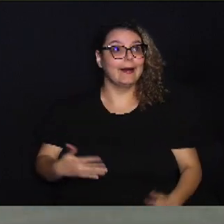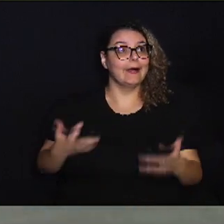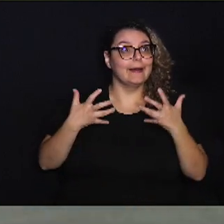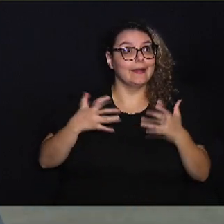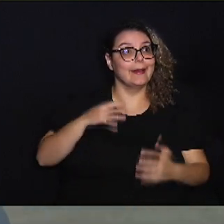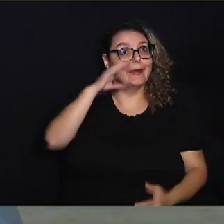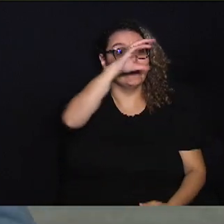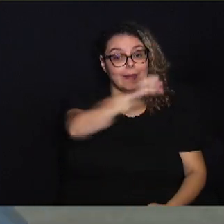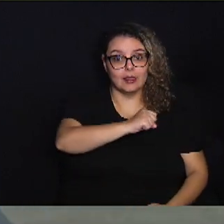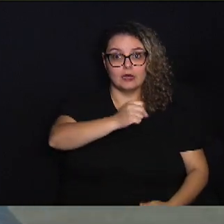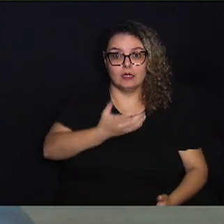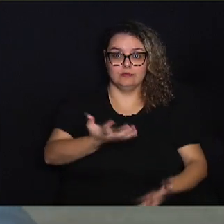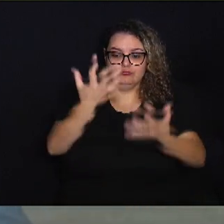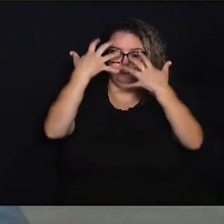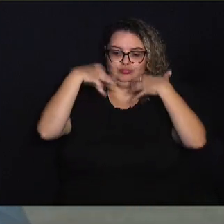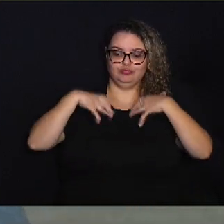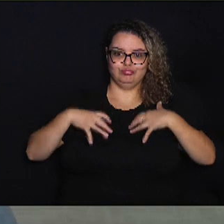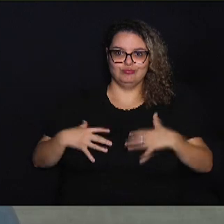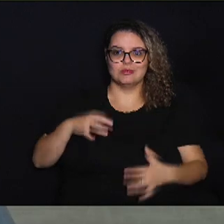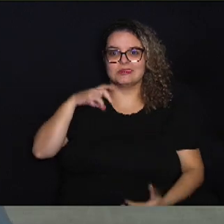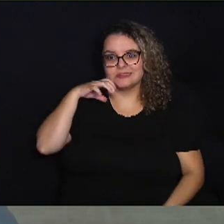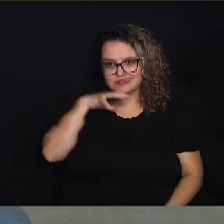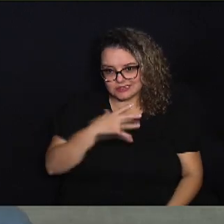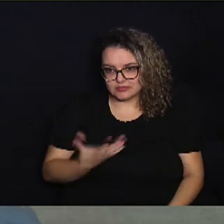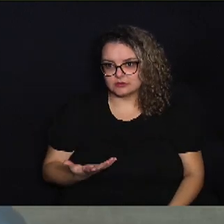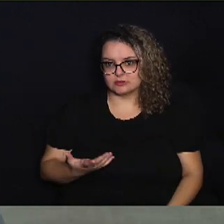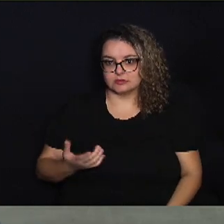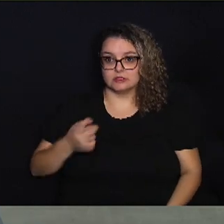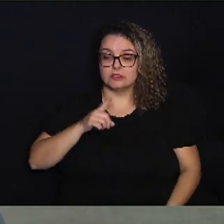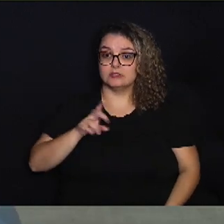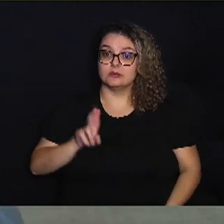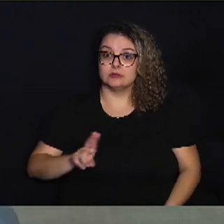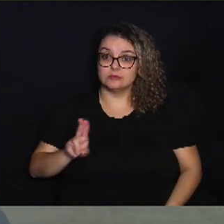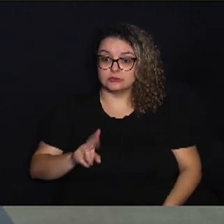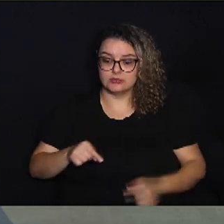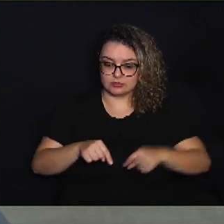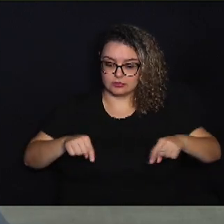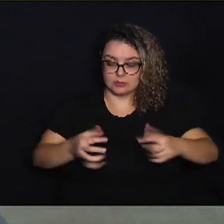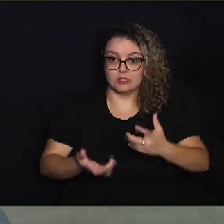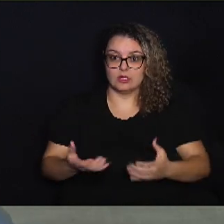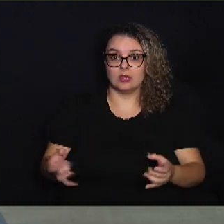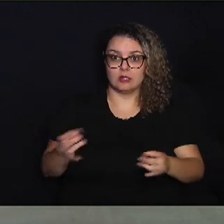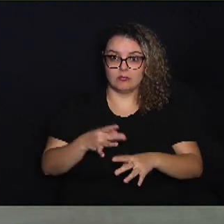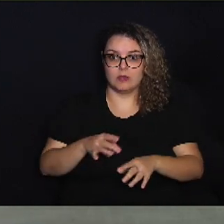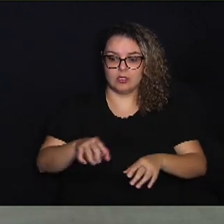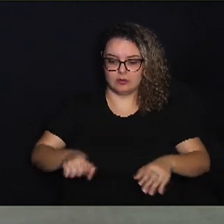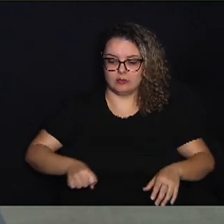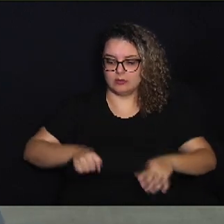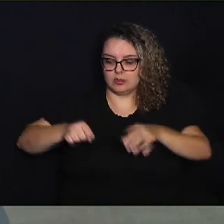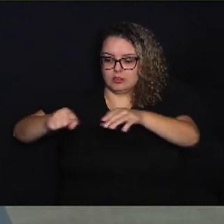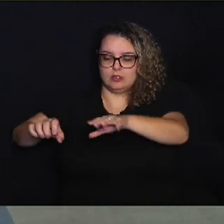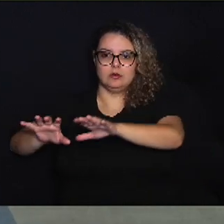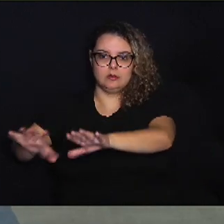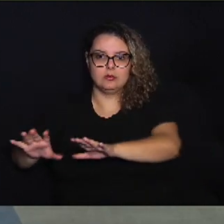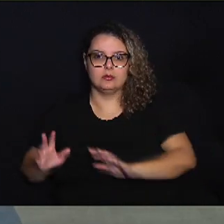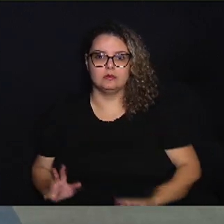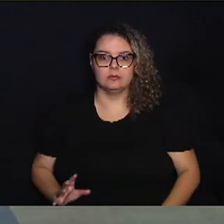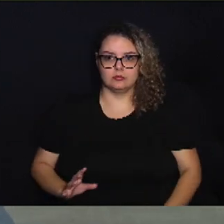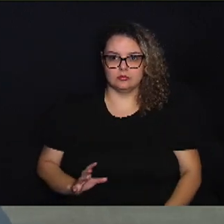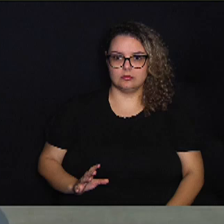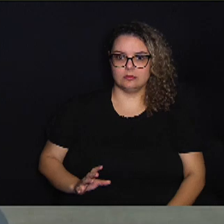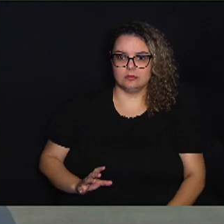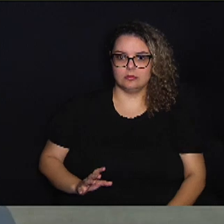tentar pegar lá. Então, não estou usando o fogão, acabei de cozinhar, tiro a panela, coloco ela na